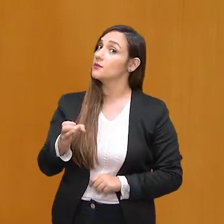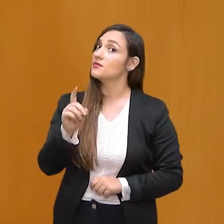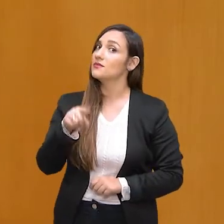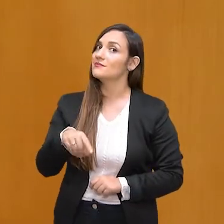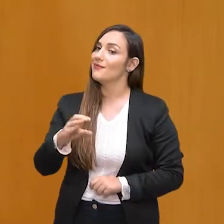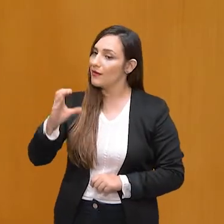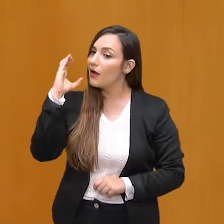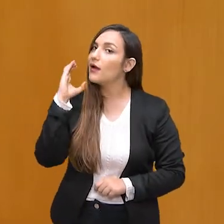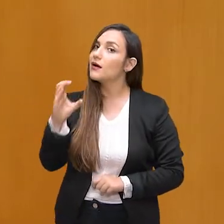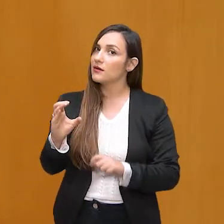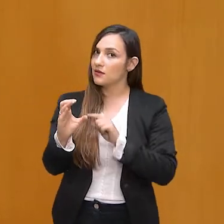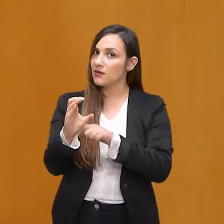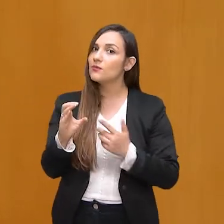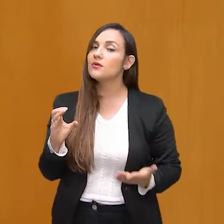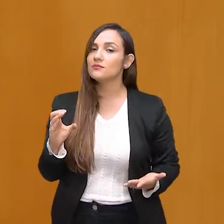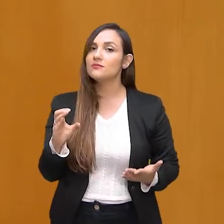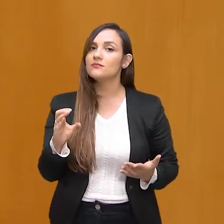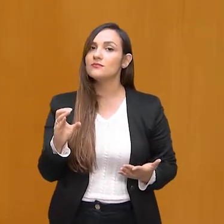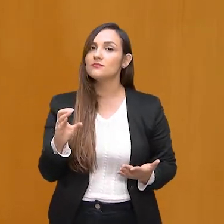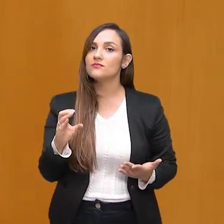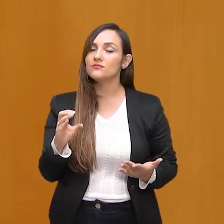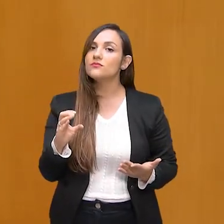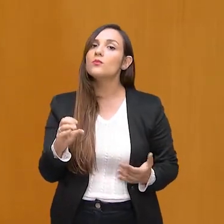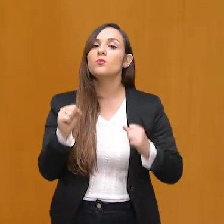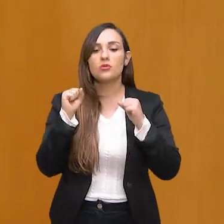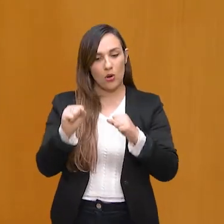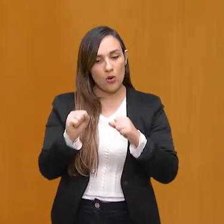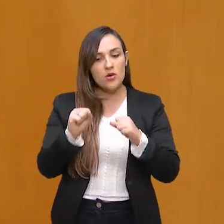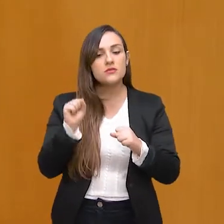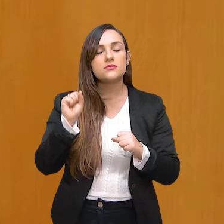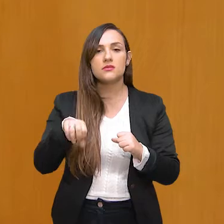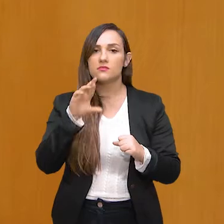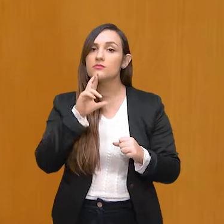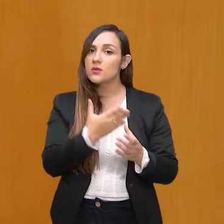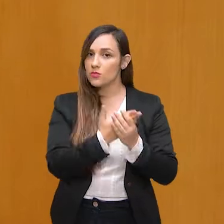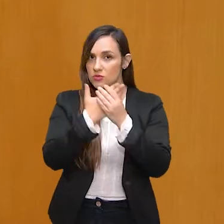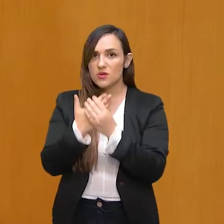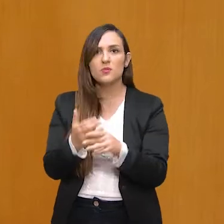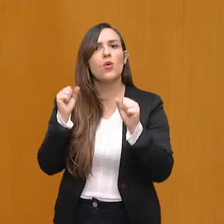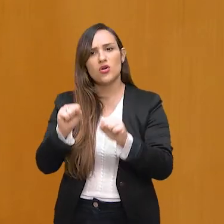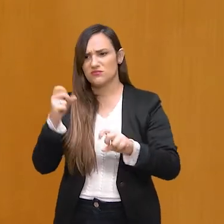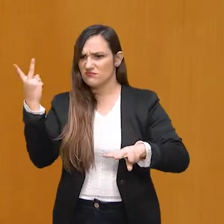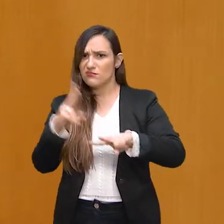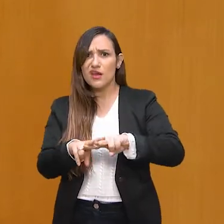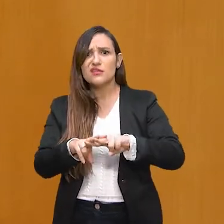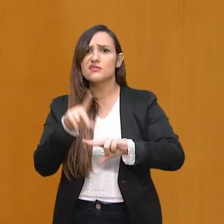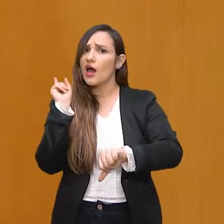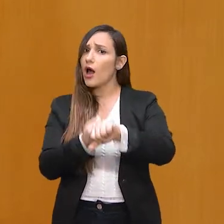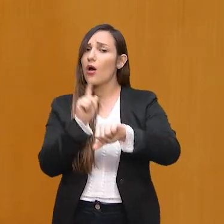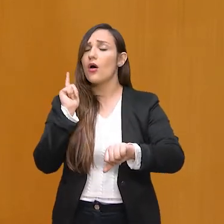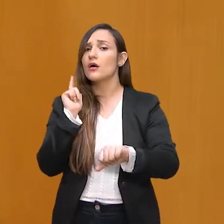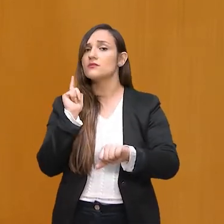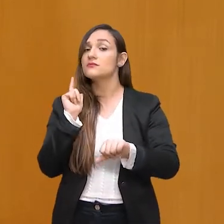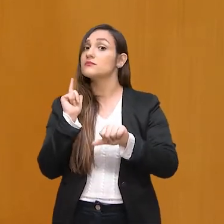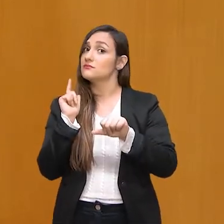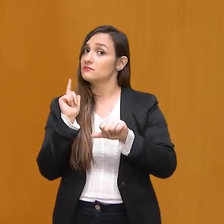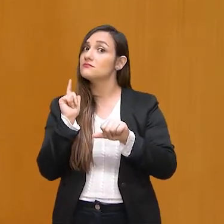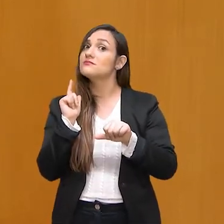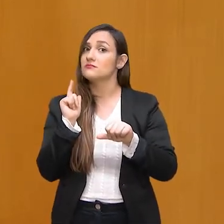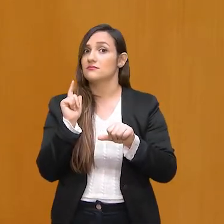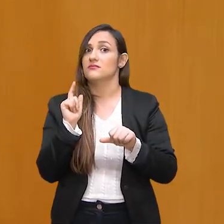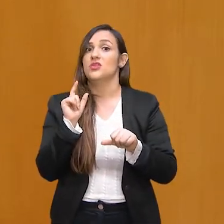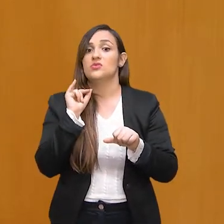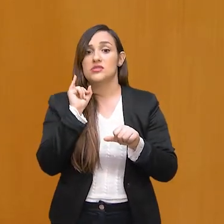né? Ela comete um crime e poderá ser processada e poderá até ser presa em flagrante. Então,